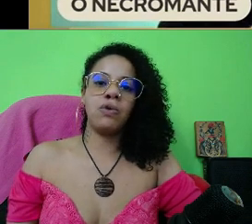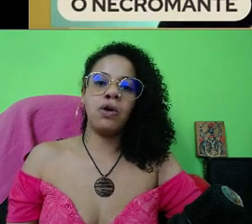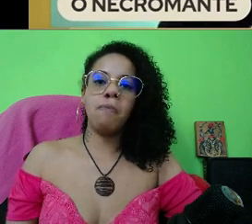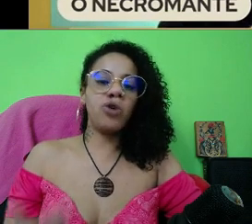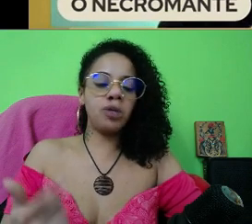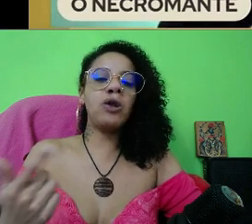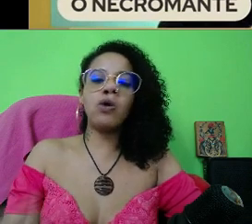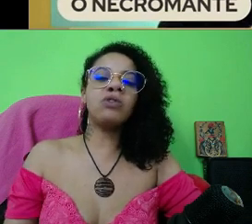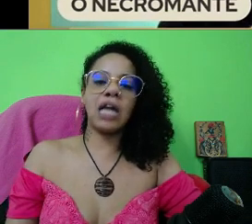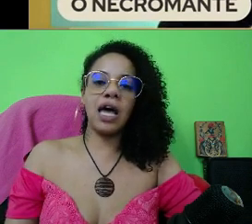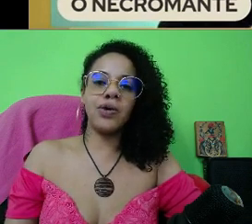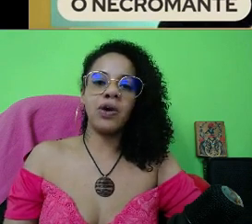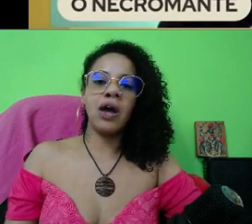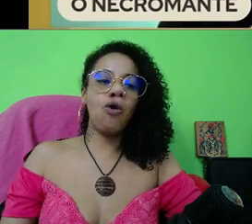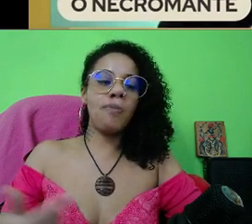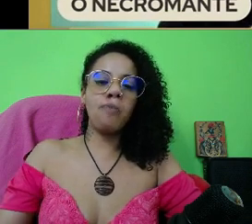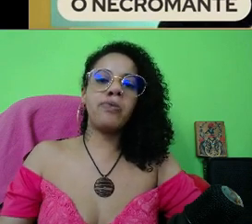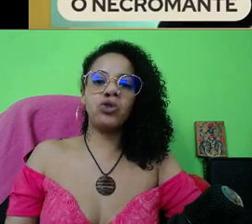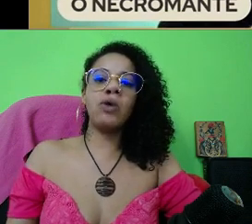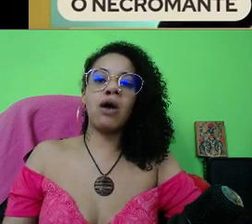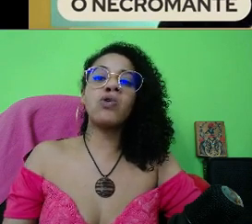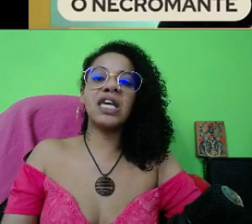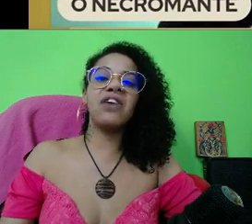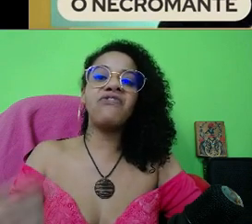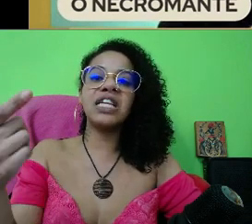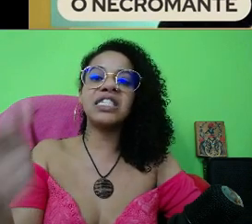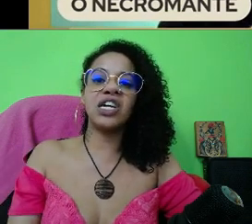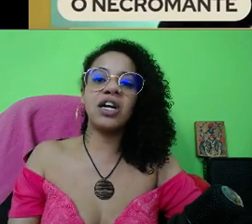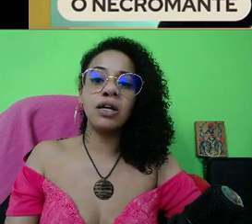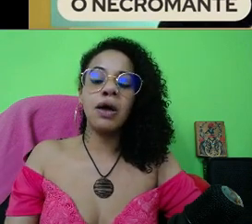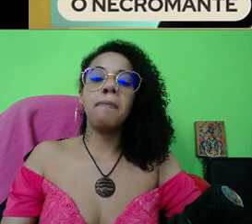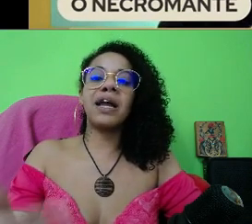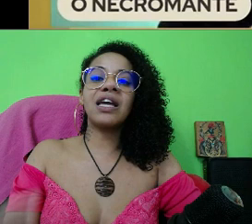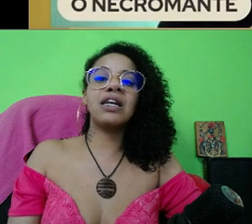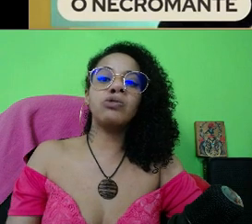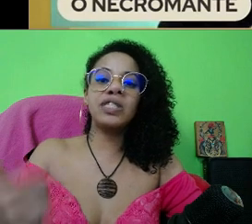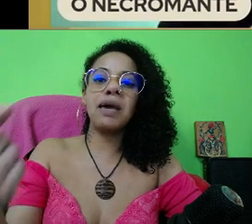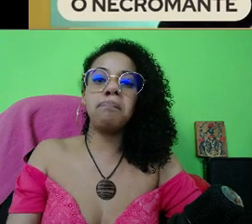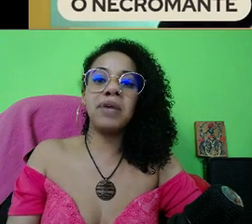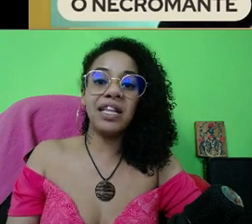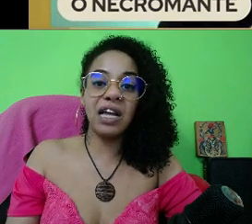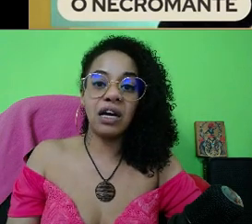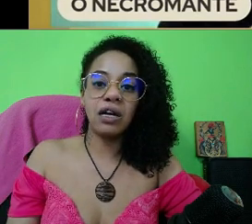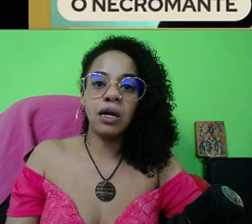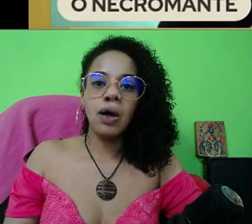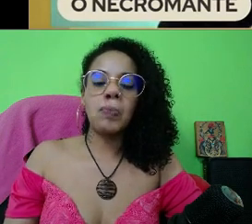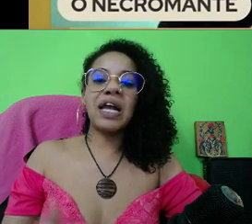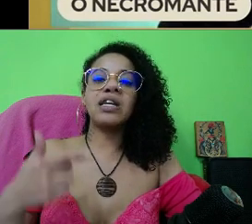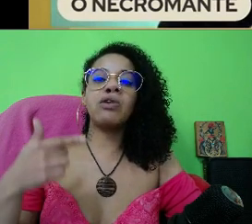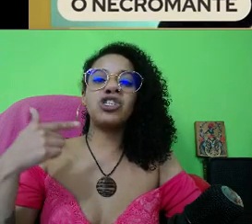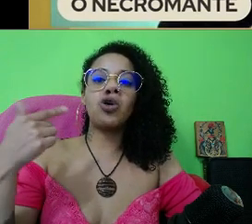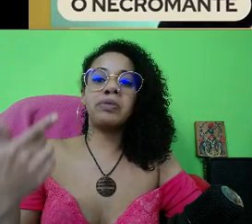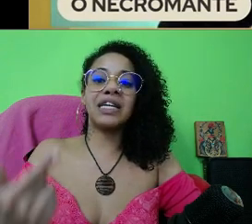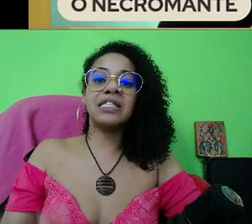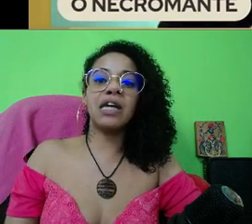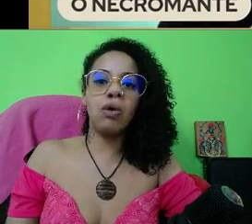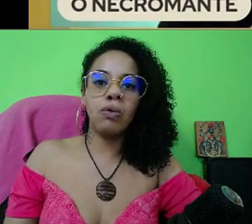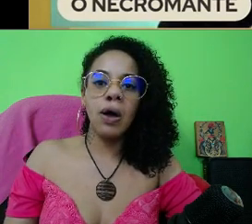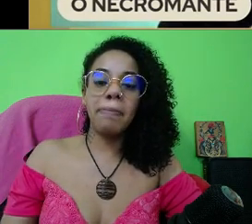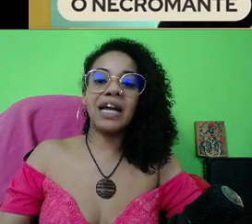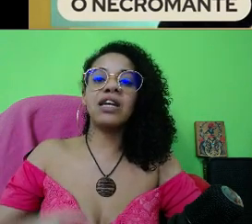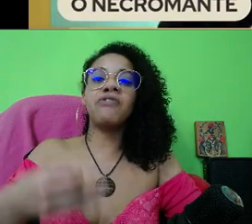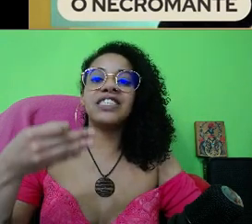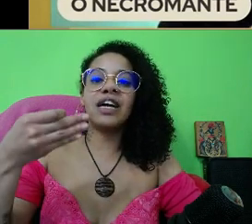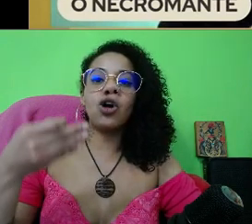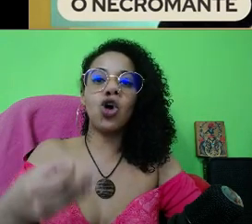amigão muito pelo contrário o meu ponto é o que fazer para que não se repita para que não haja cooptação